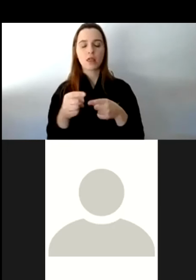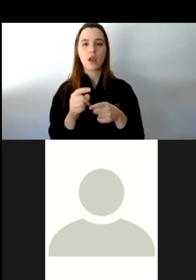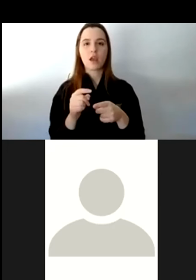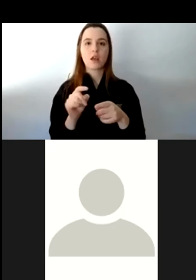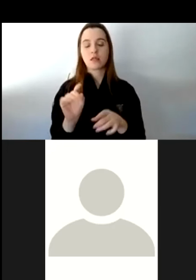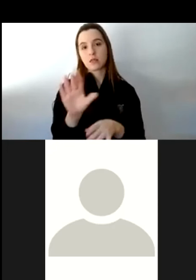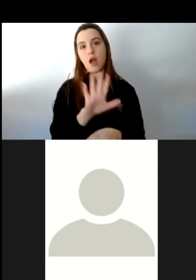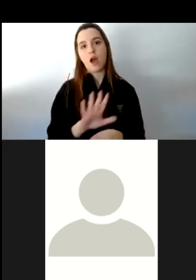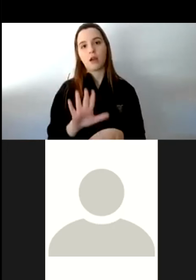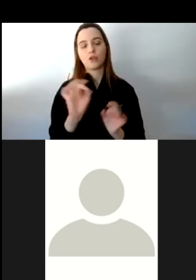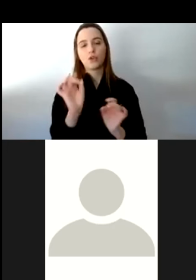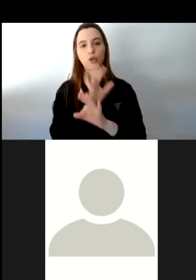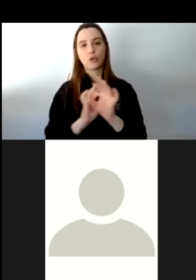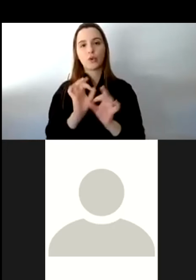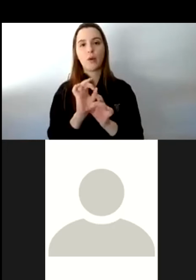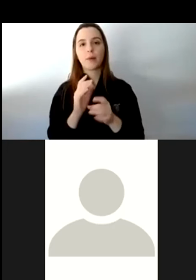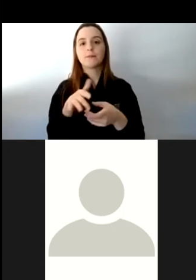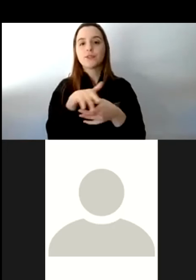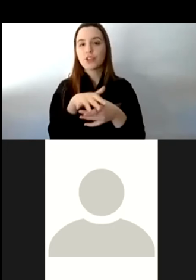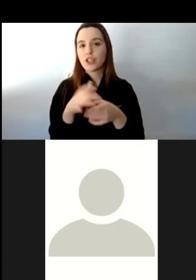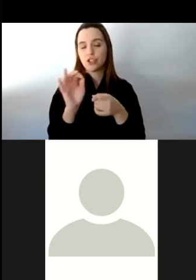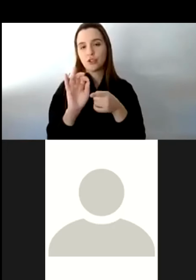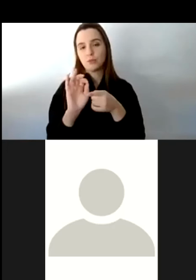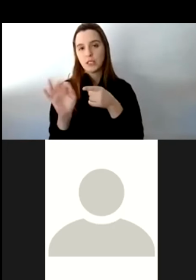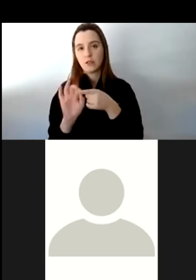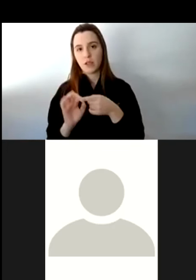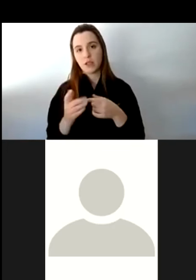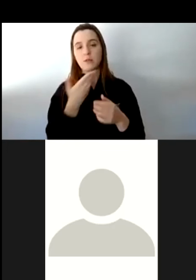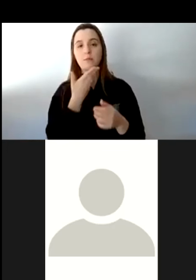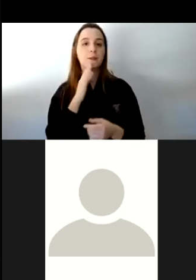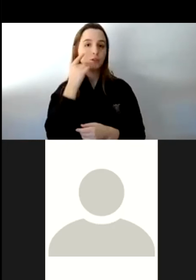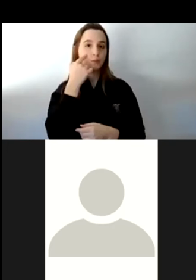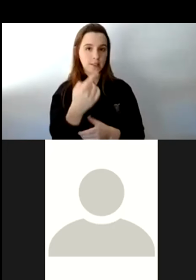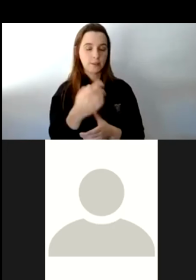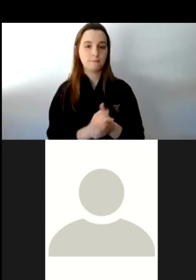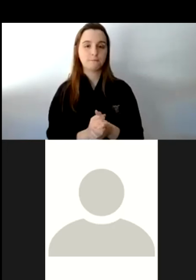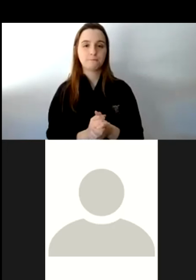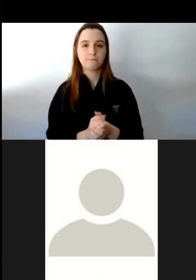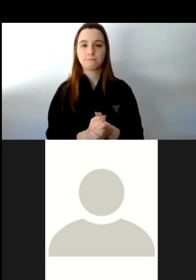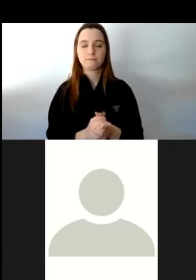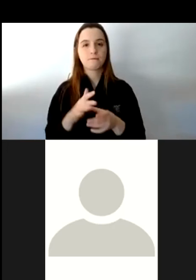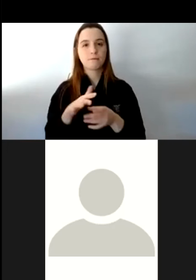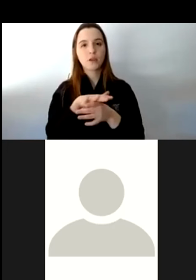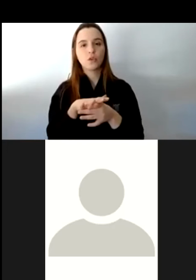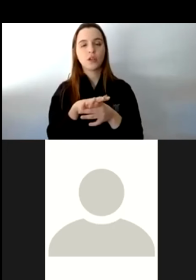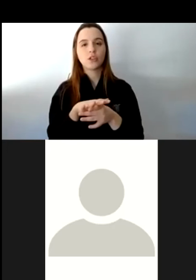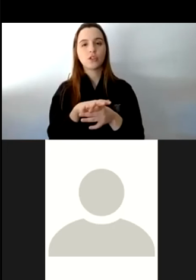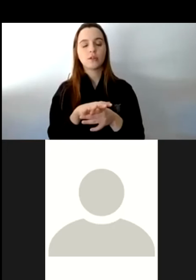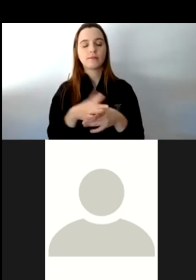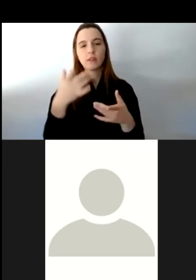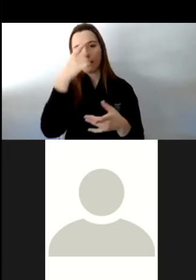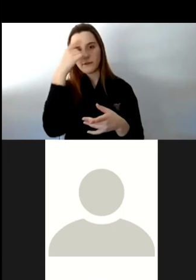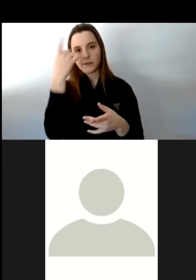áreas específicas de elevada especialização. Neste contexto, Portugal dificilmente terá um